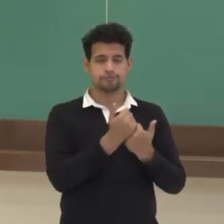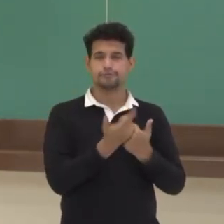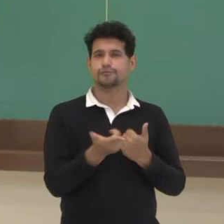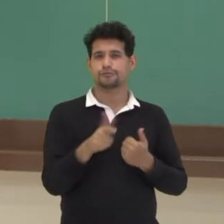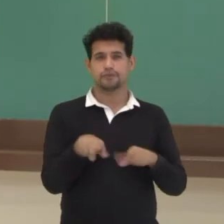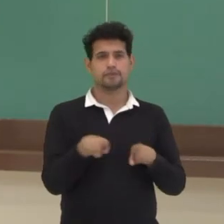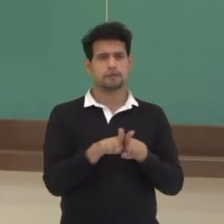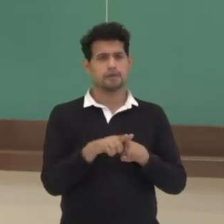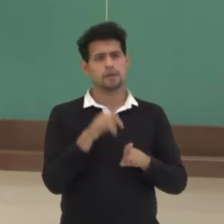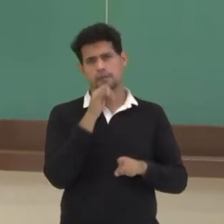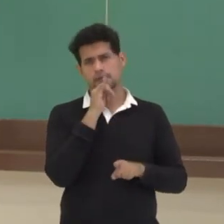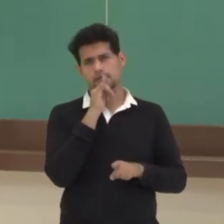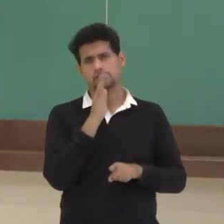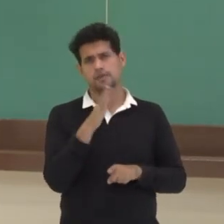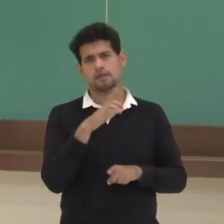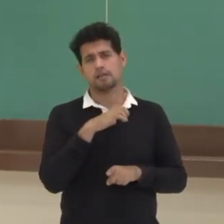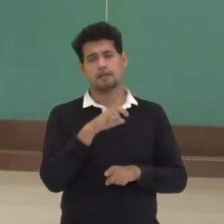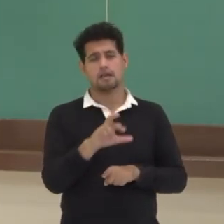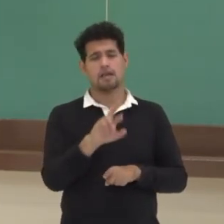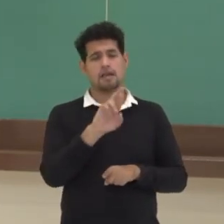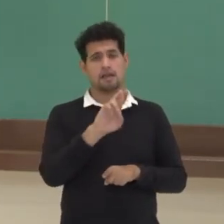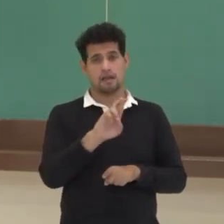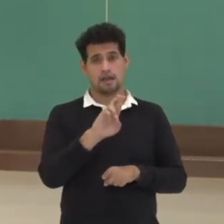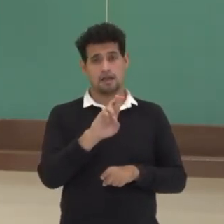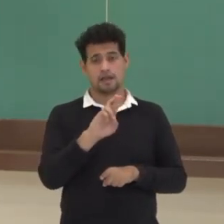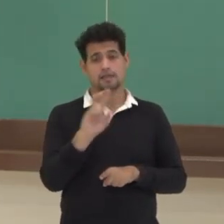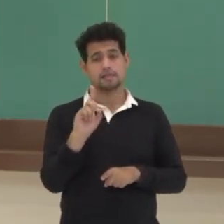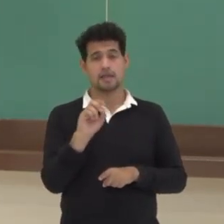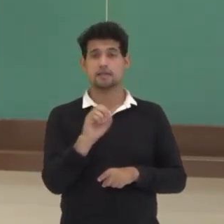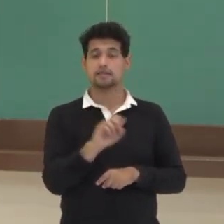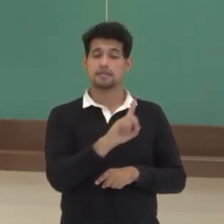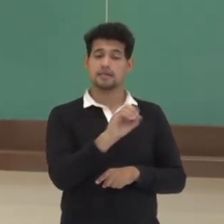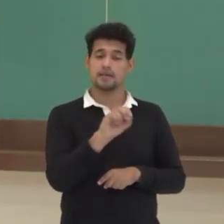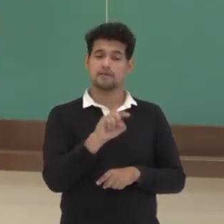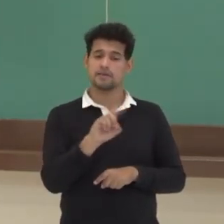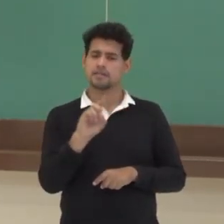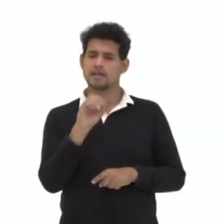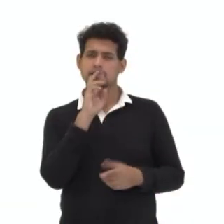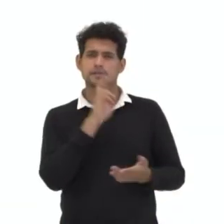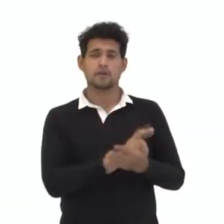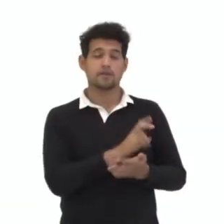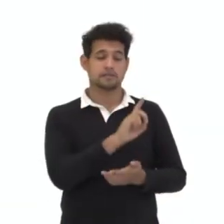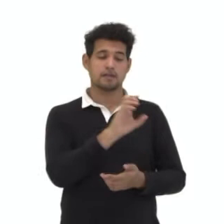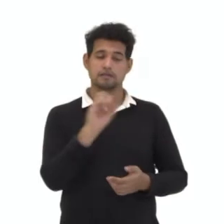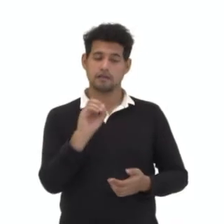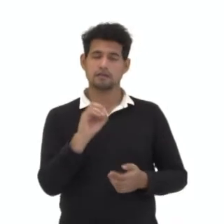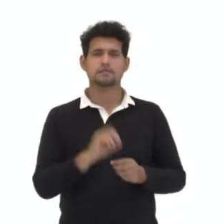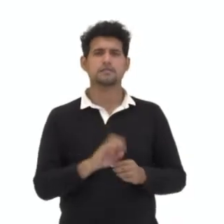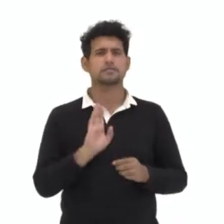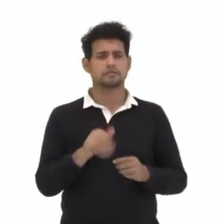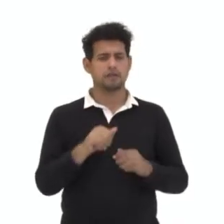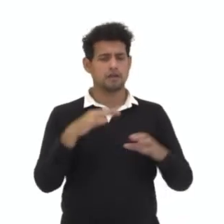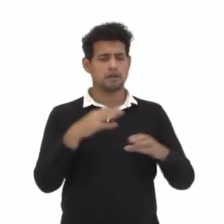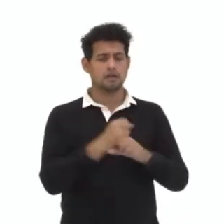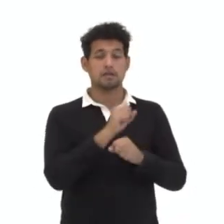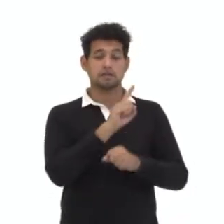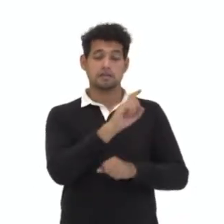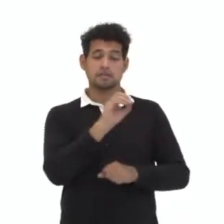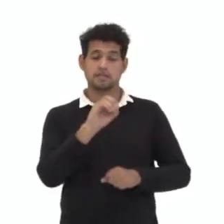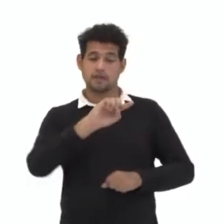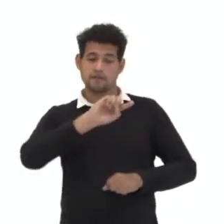lá onde eu tenho o R por 10, 10 vezes 10 é 100. Multiplicando